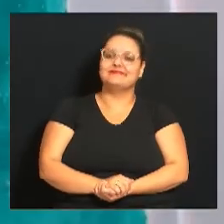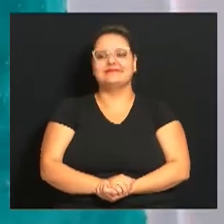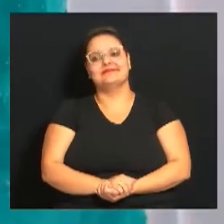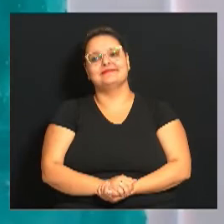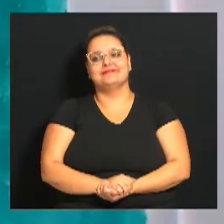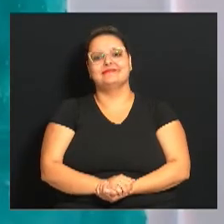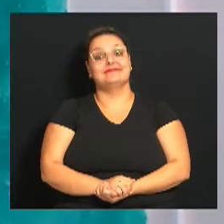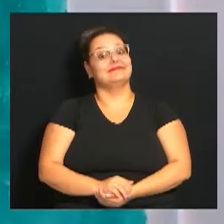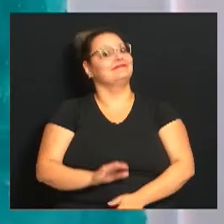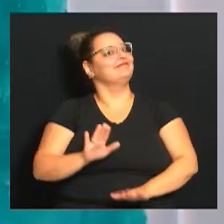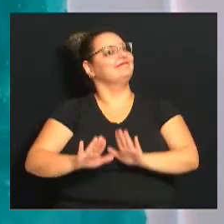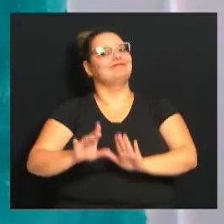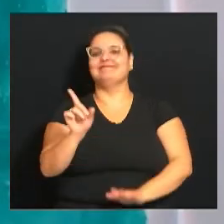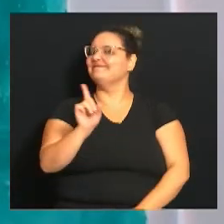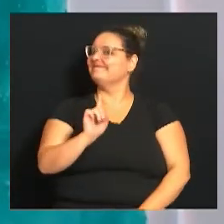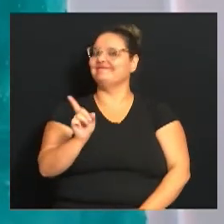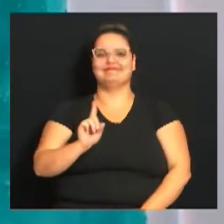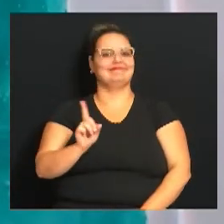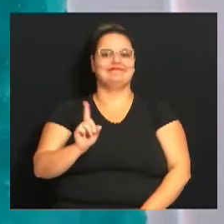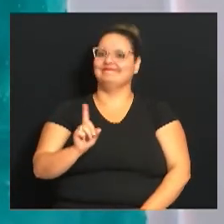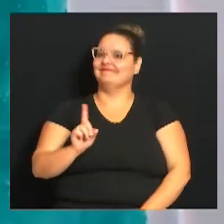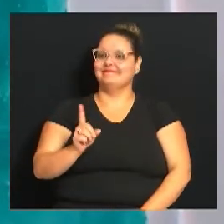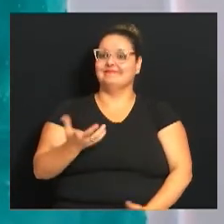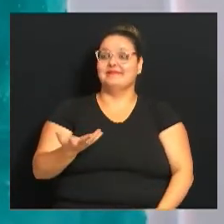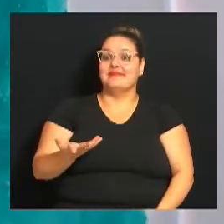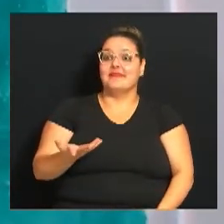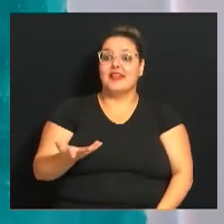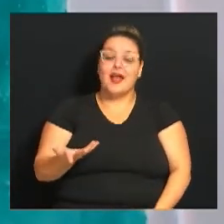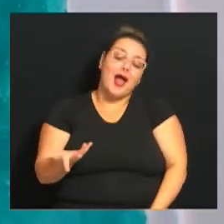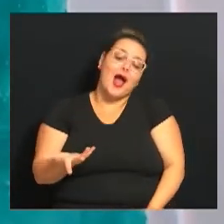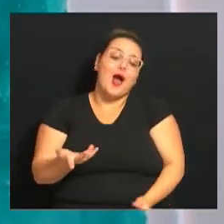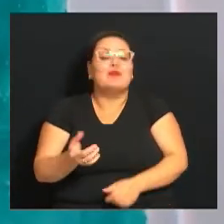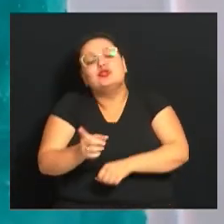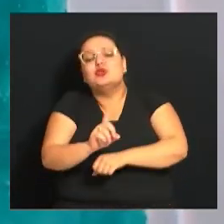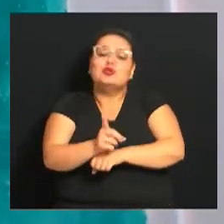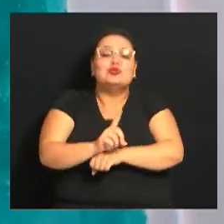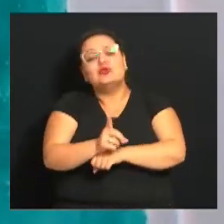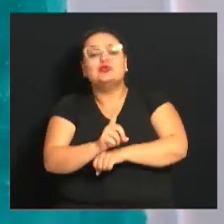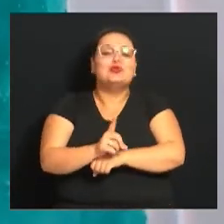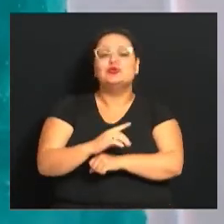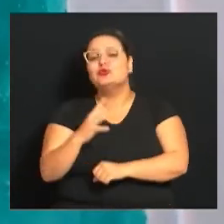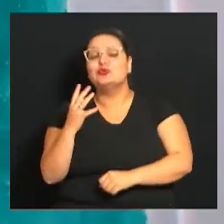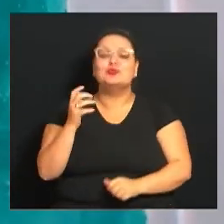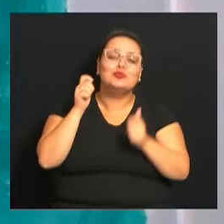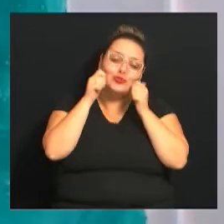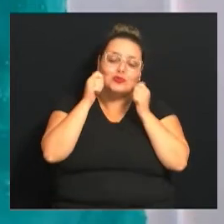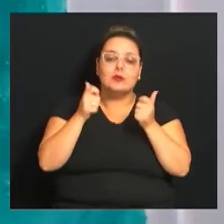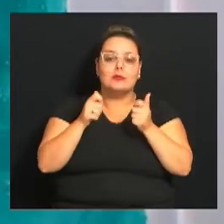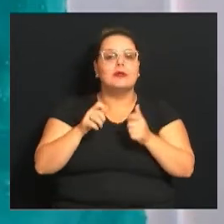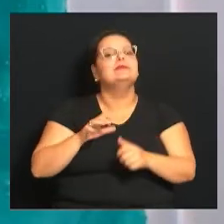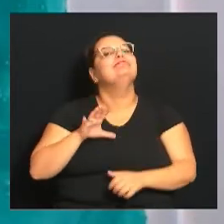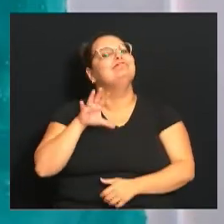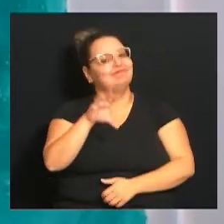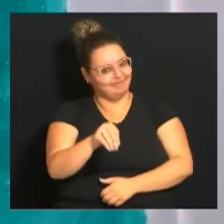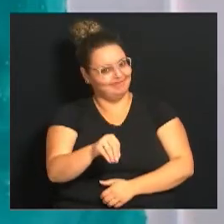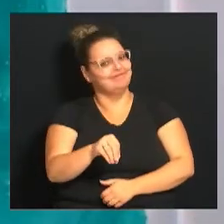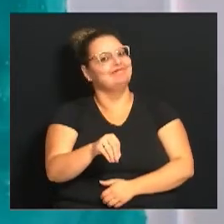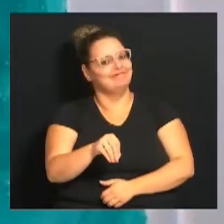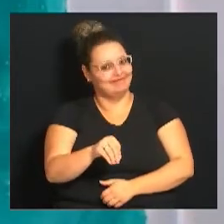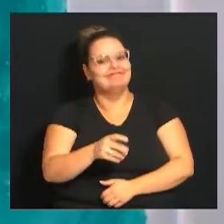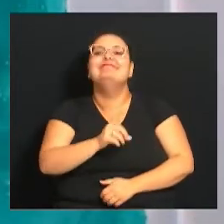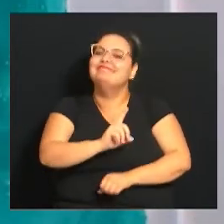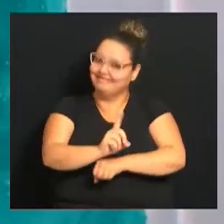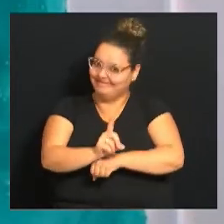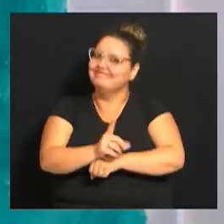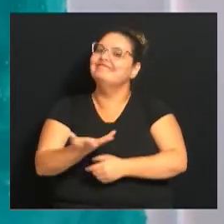Nem sempre. Essa história de, mas balançou o rabinho, ele é bonzinho. Cães que mordem também balançam o rabo. Eu já tive a oportunidade